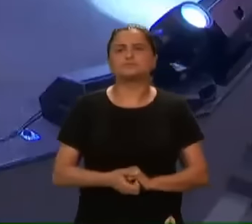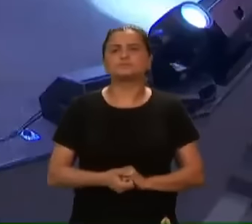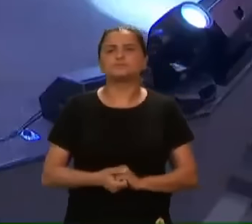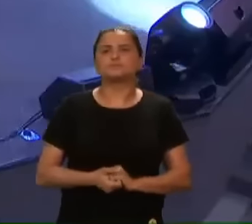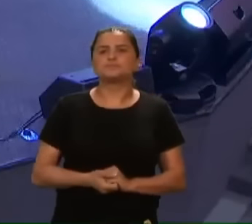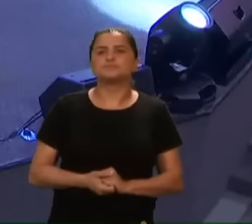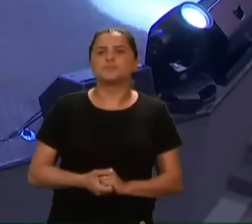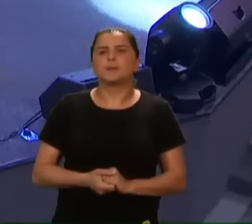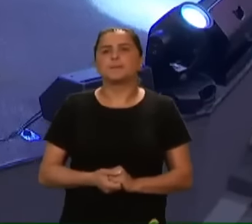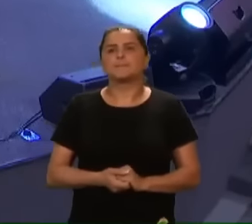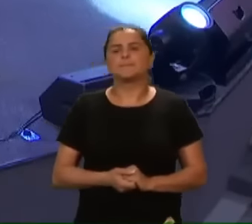glória.